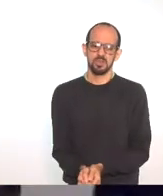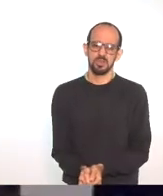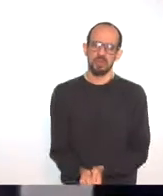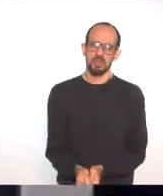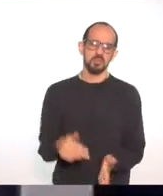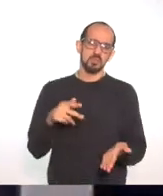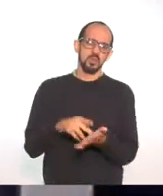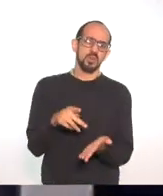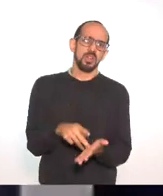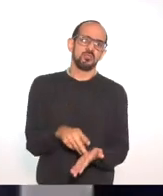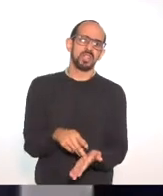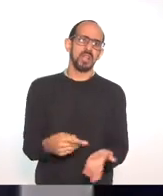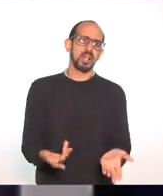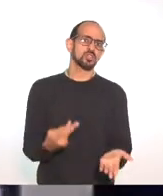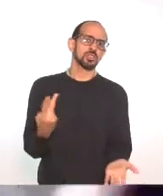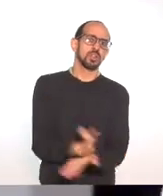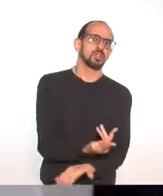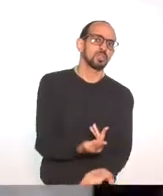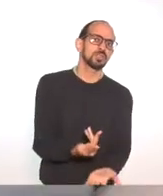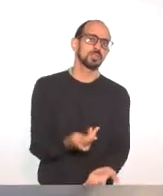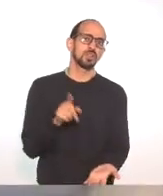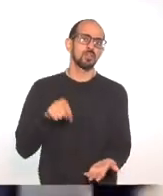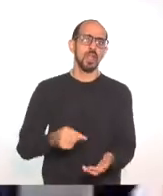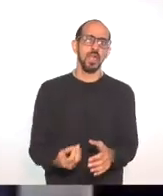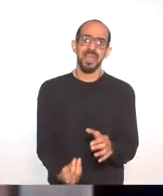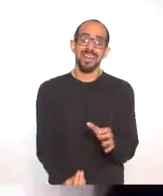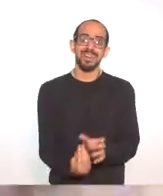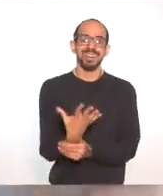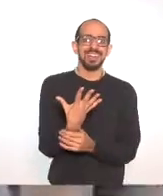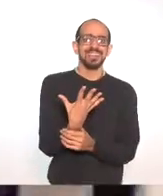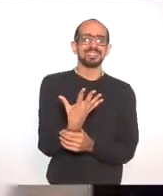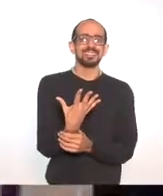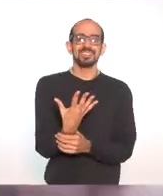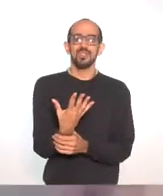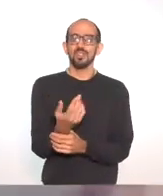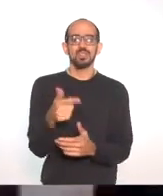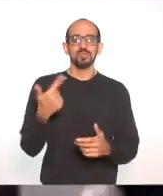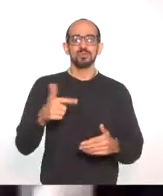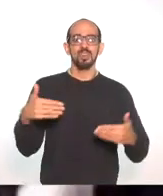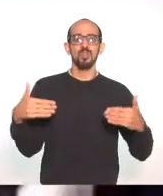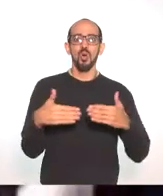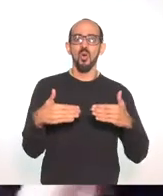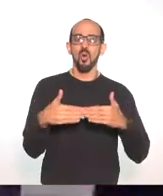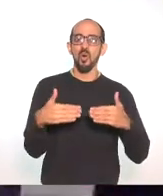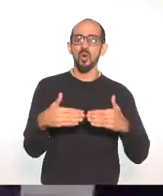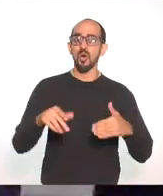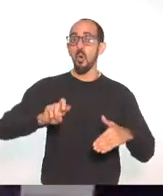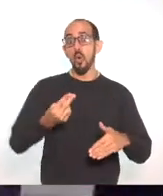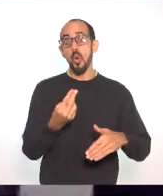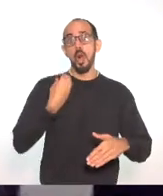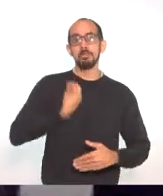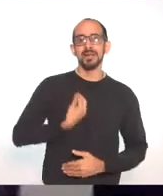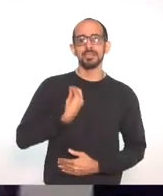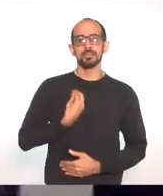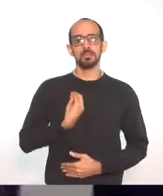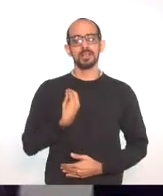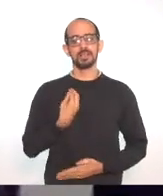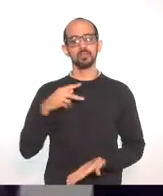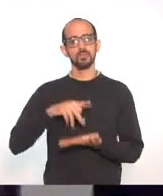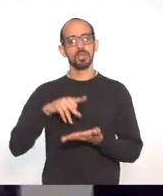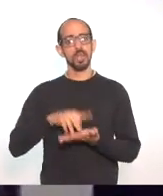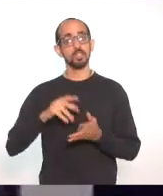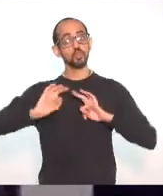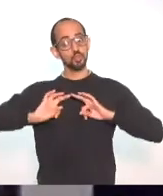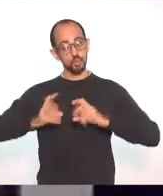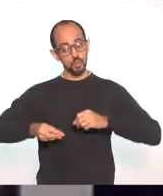a o problema está na nascedouro que não teve a concordância ou a participação efetiva de